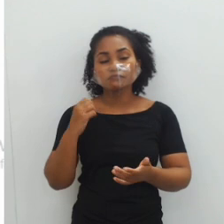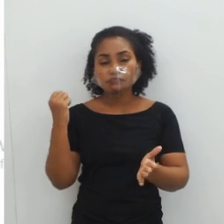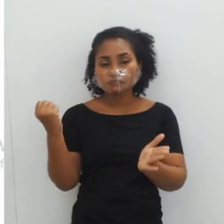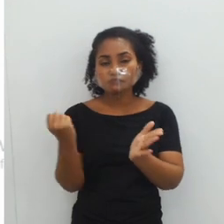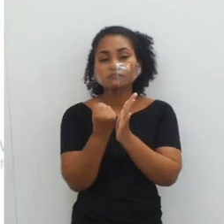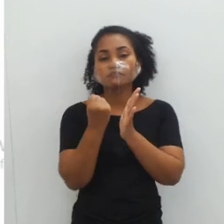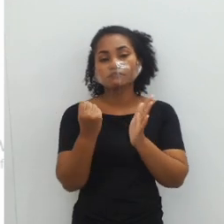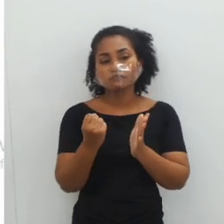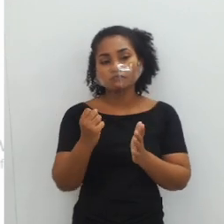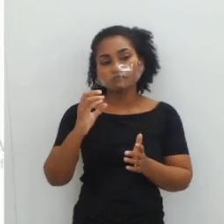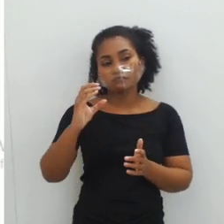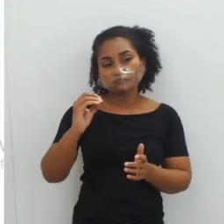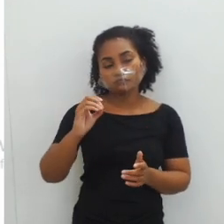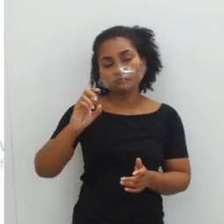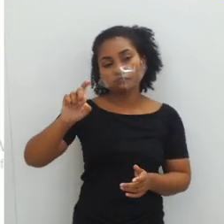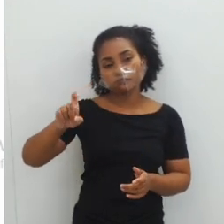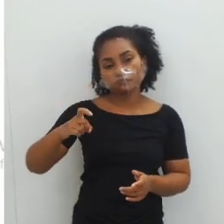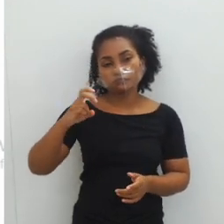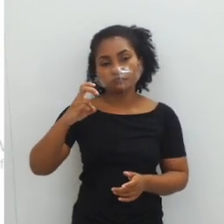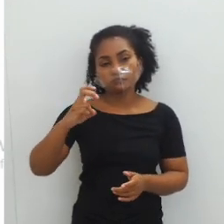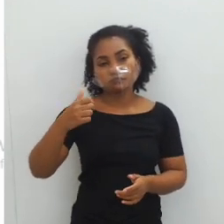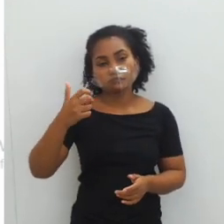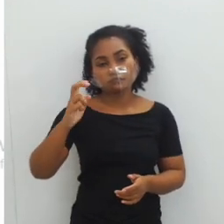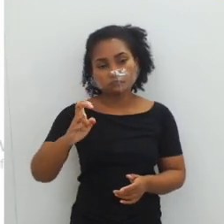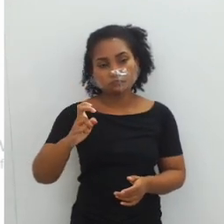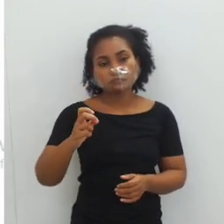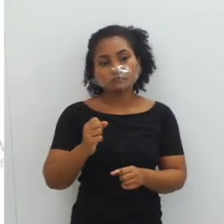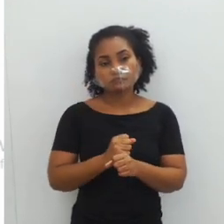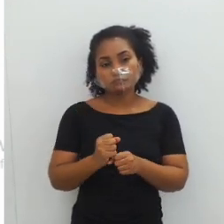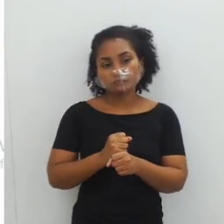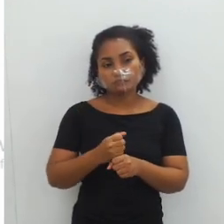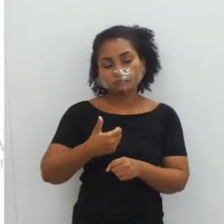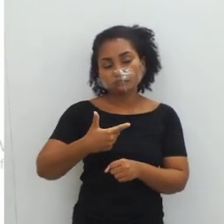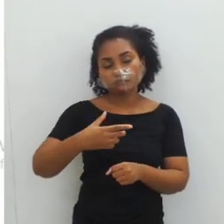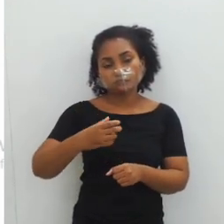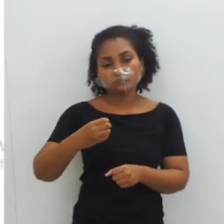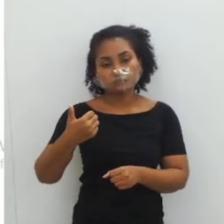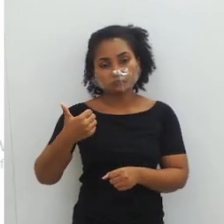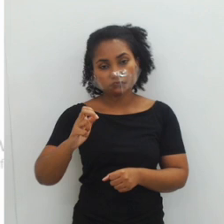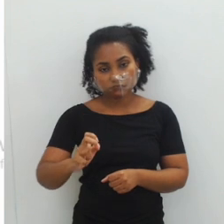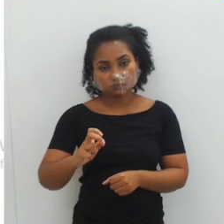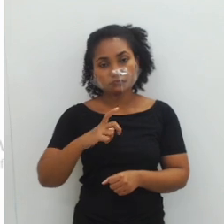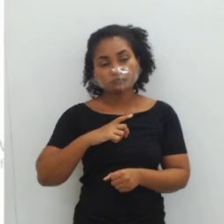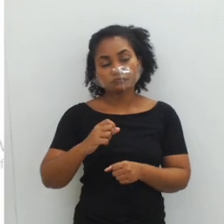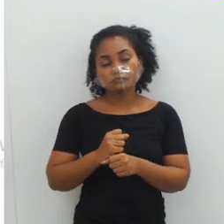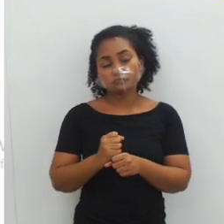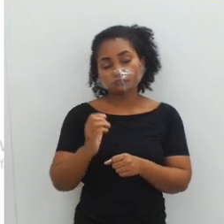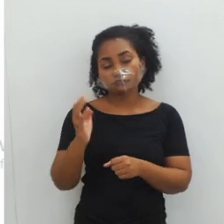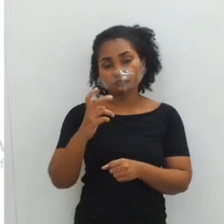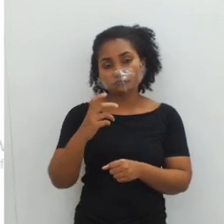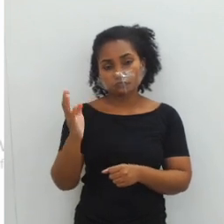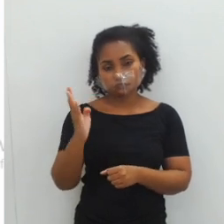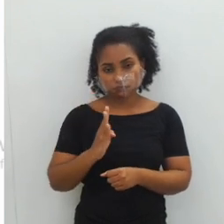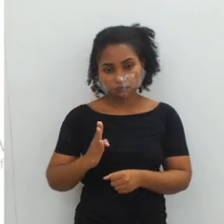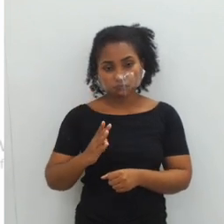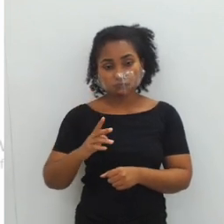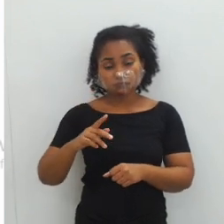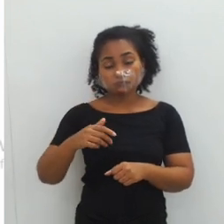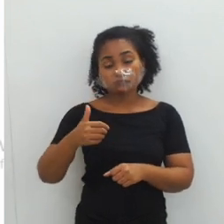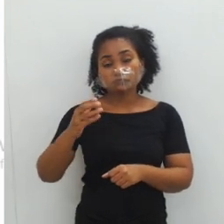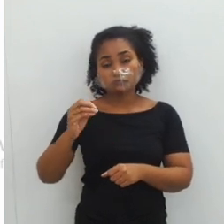aí com 0,5 no ano de 2015, deixando o Brasil entre os 10